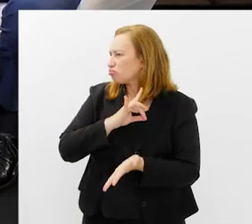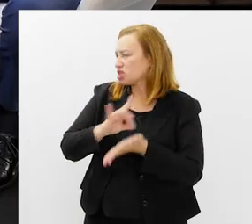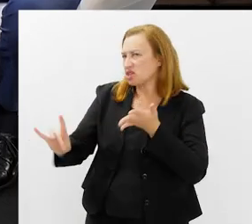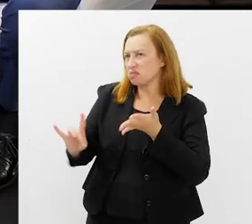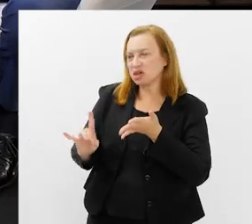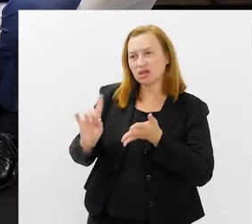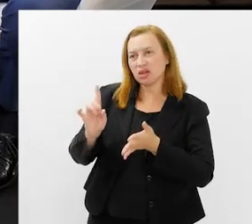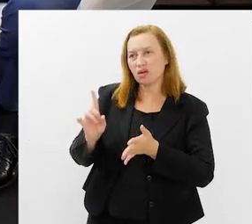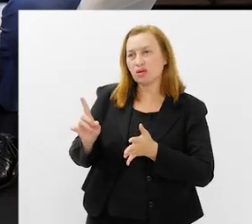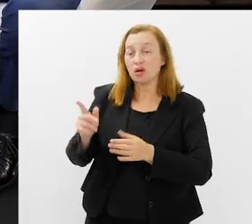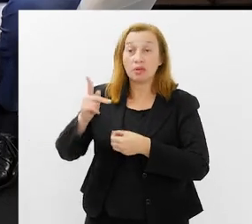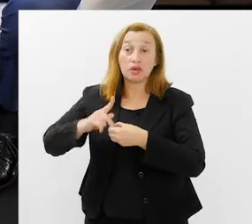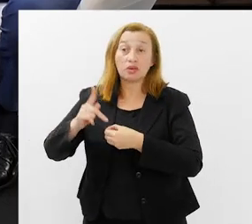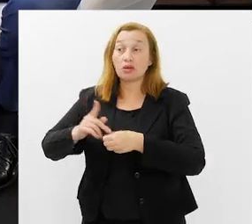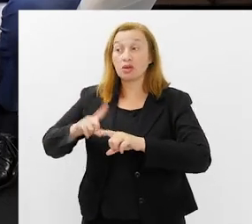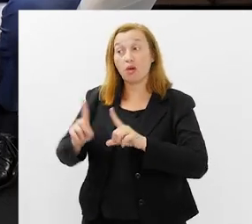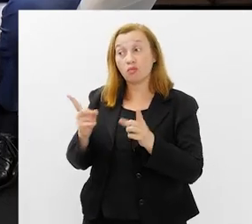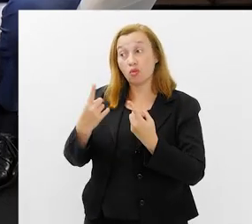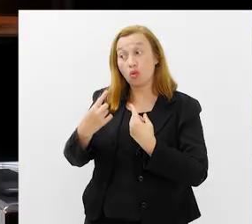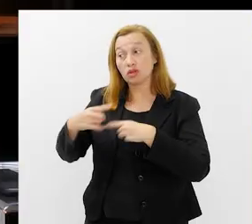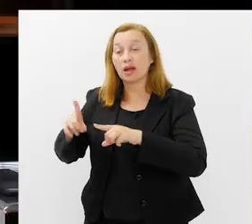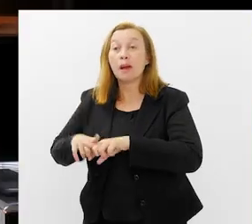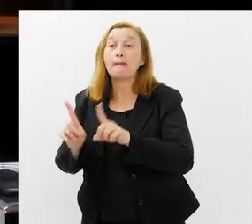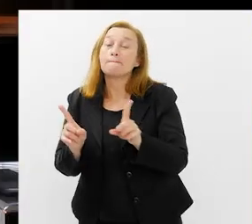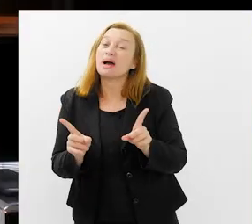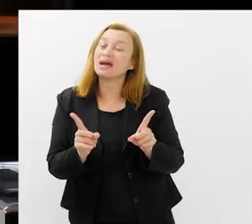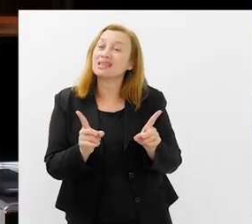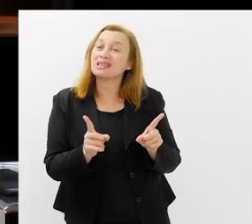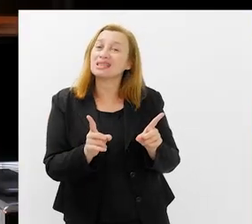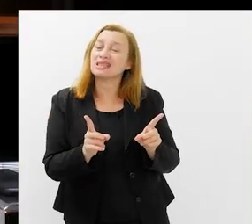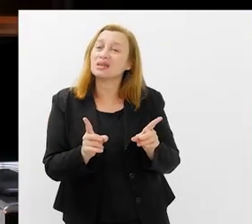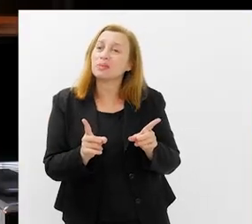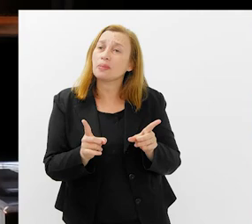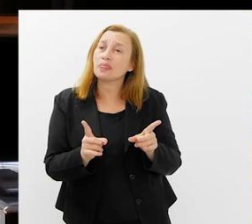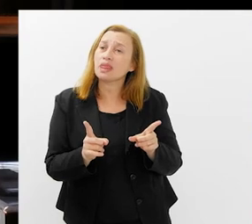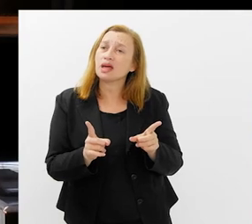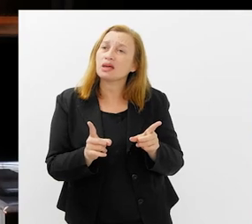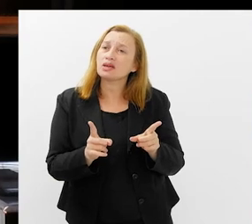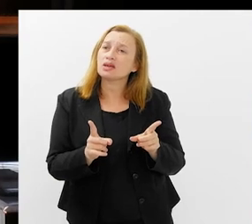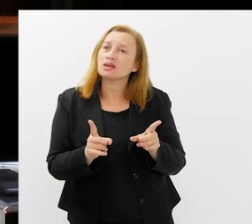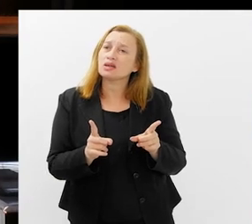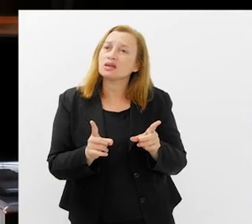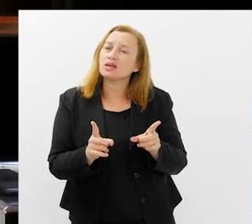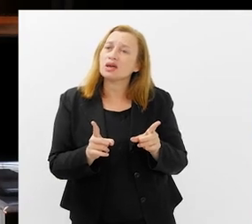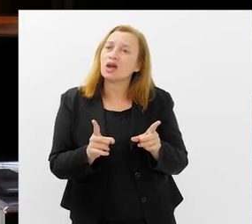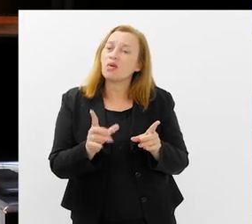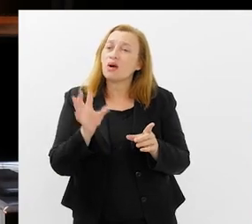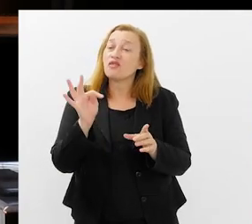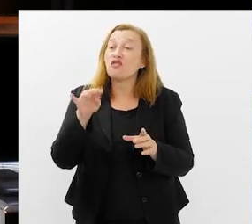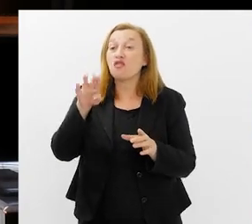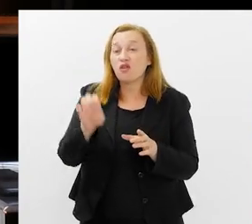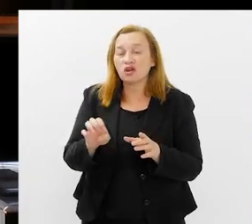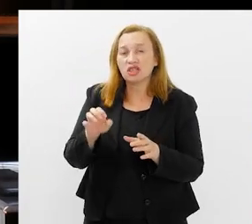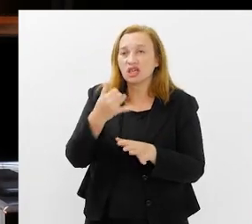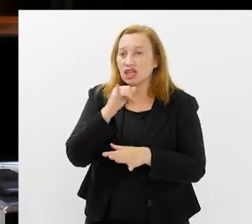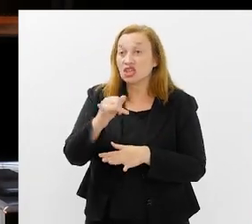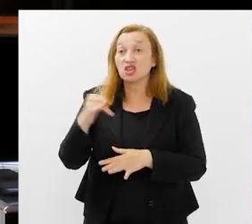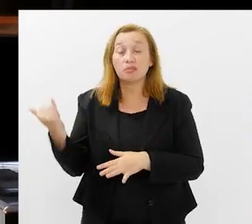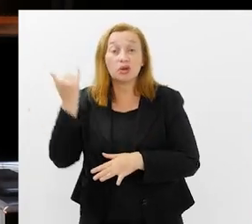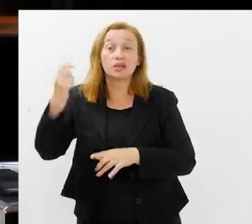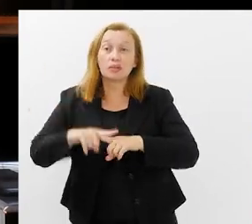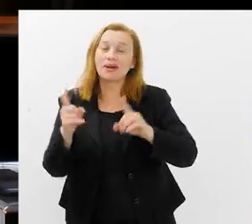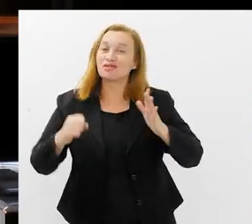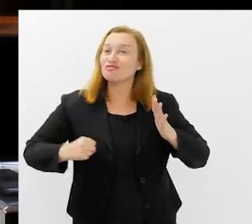sou inimigo do petróleo, não, pelo contrário, eu acho, agora, é uma fonte de energia